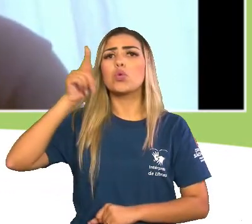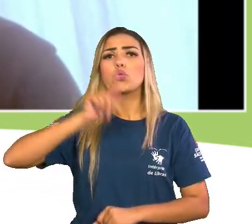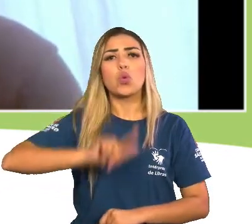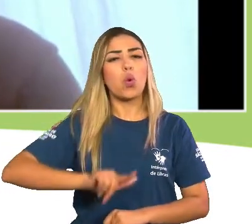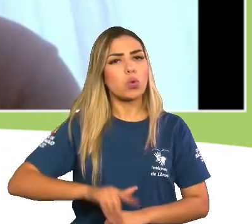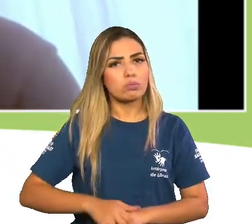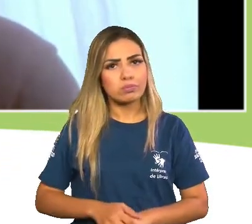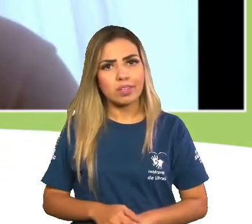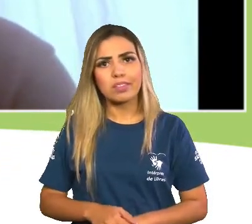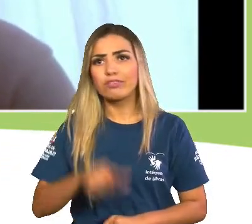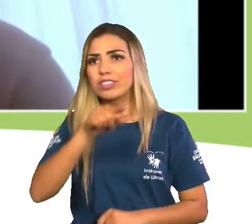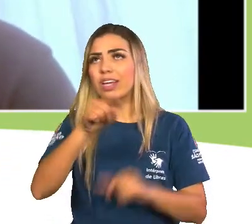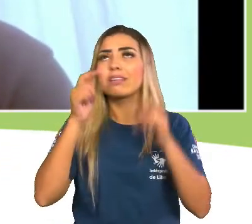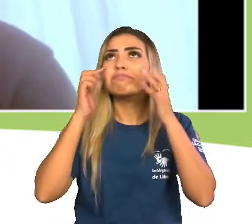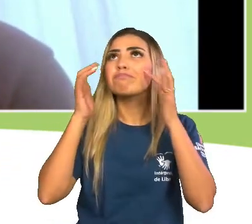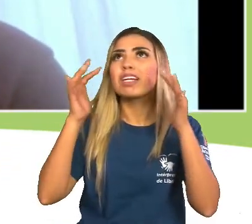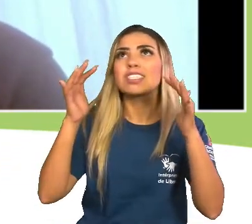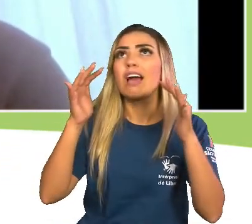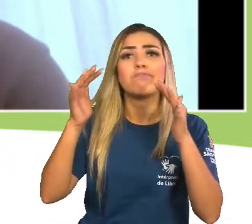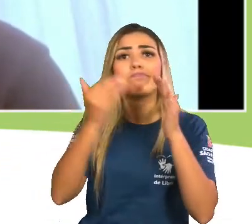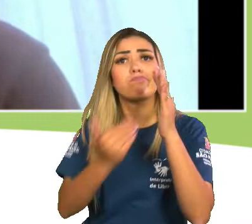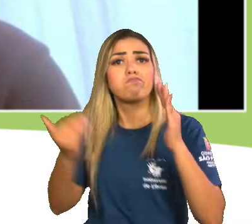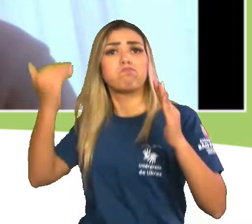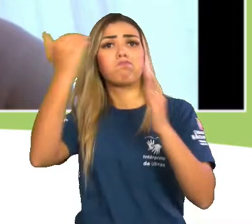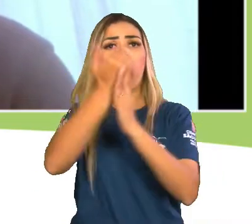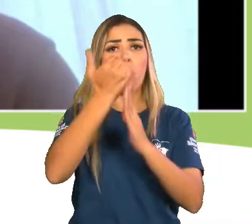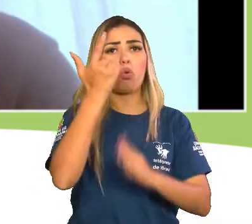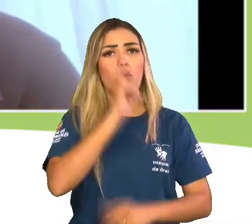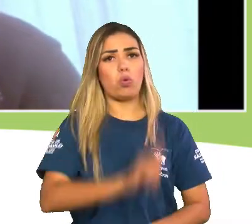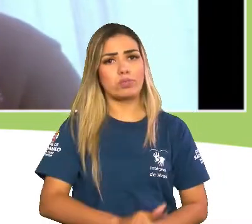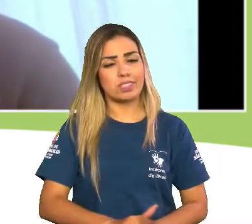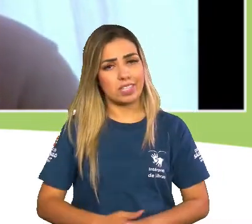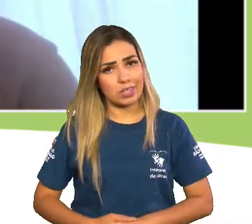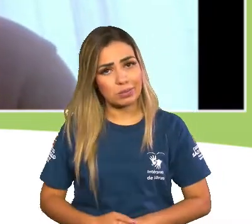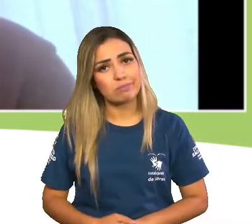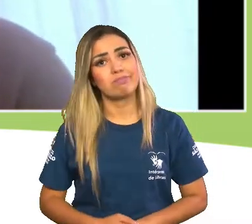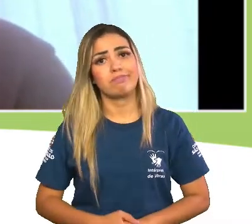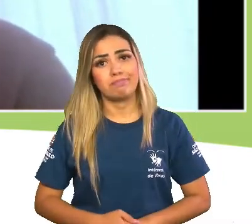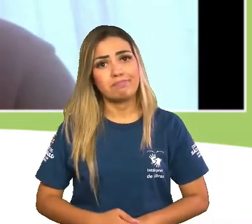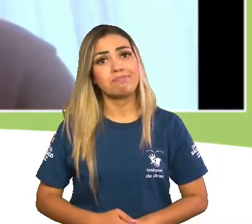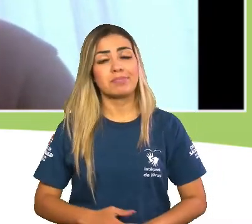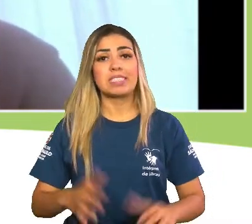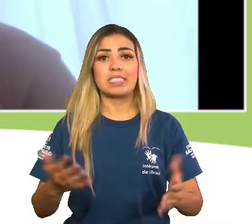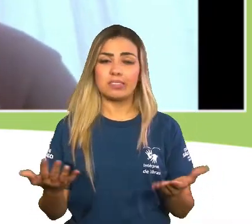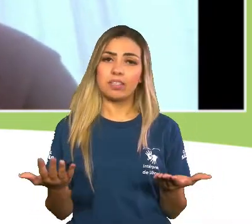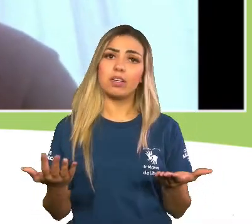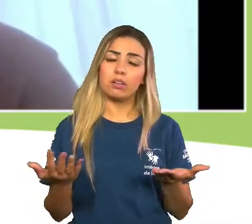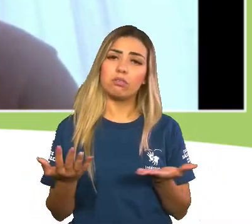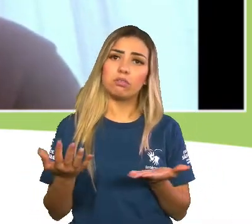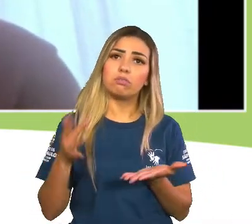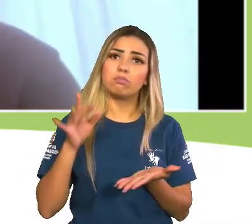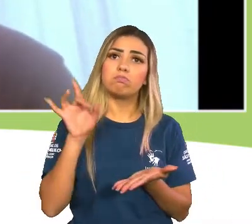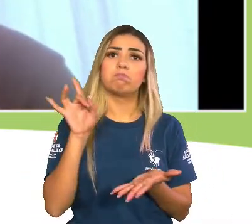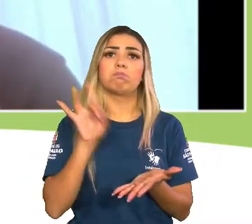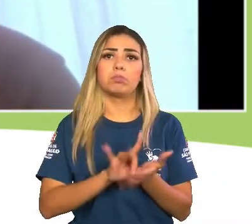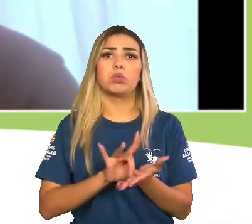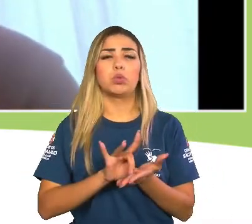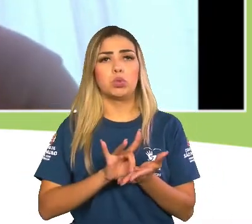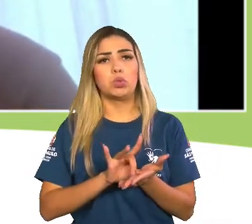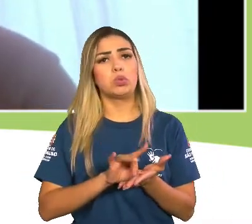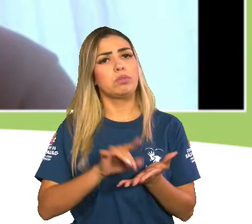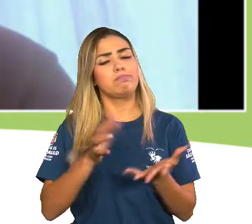do que eu acho que ele imaginava que ele conquistaria. E realmente é